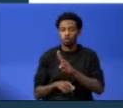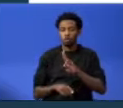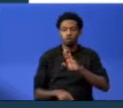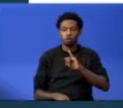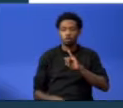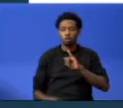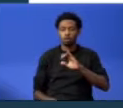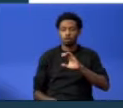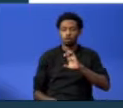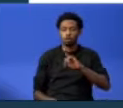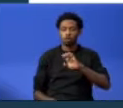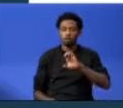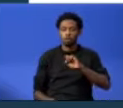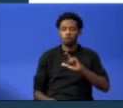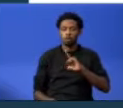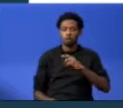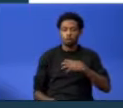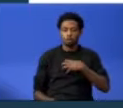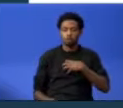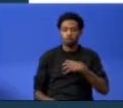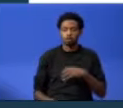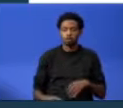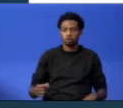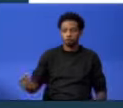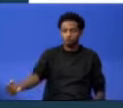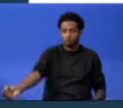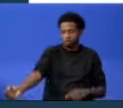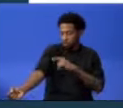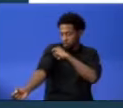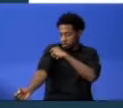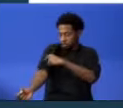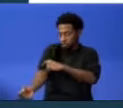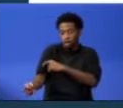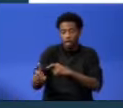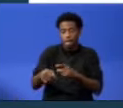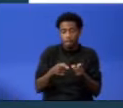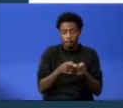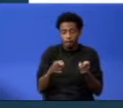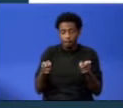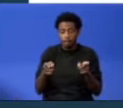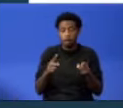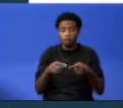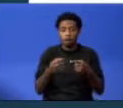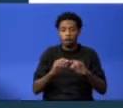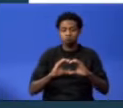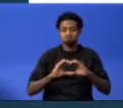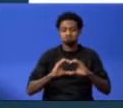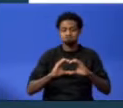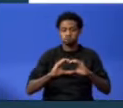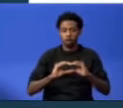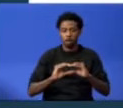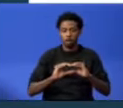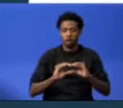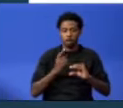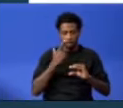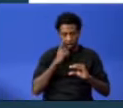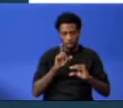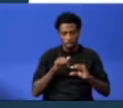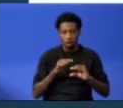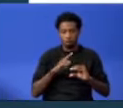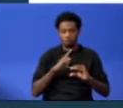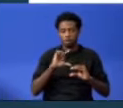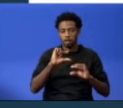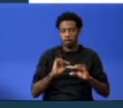braquial. Então, ele tem essa característica de tem um comprimento elevado, mas a largura é pequena. Outra forma é quando você tem